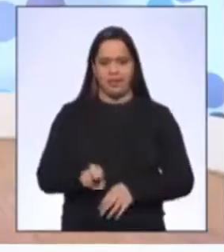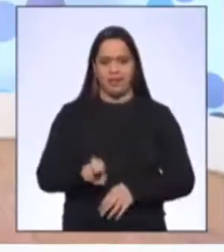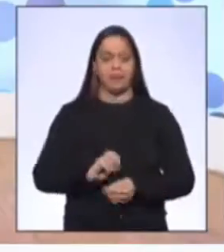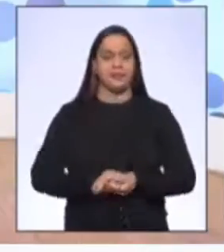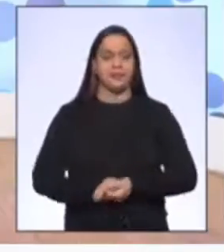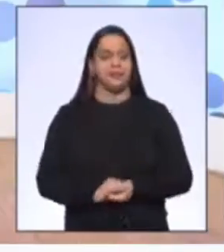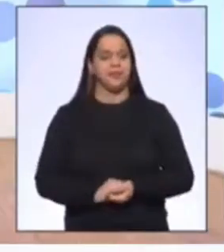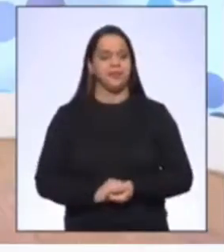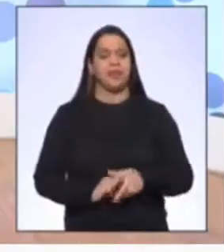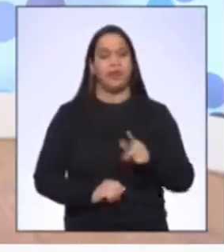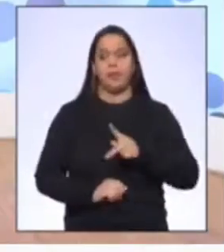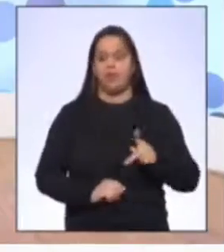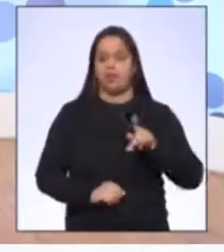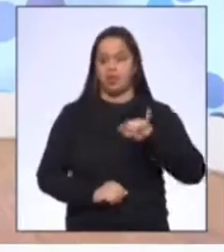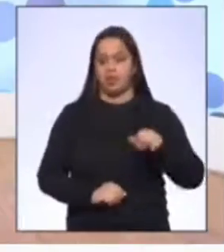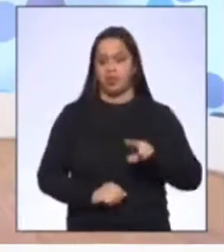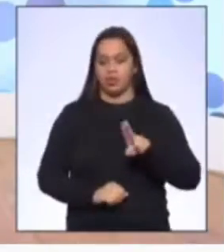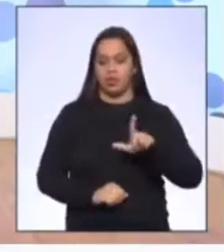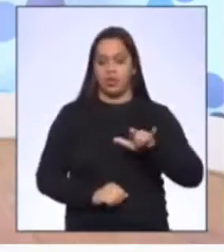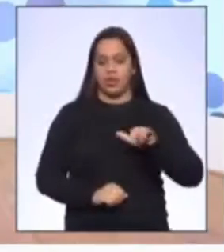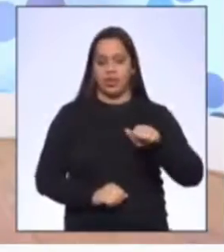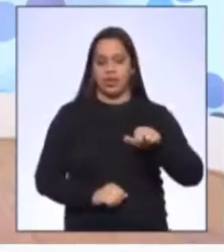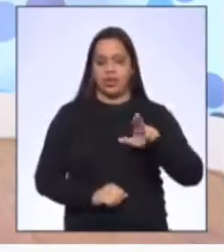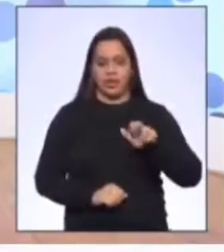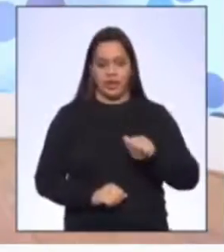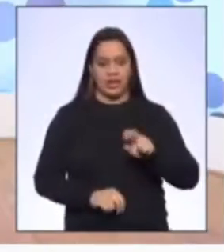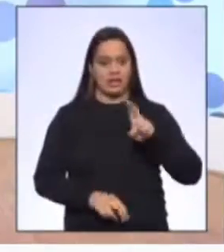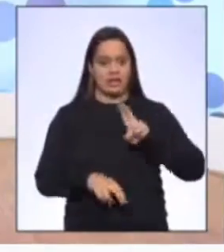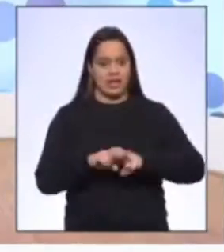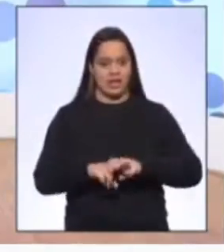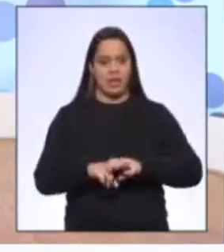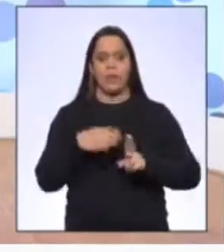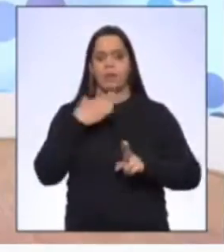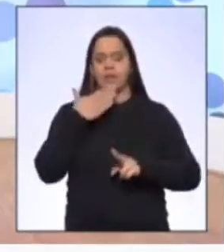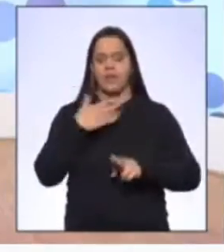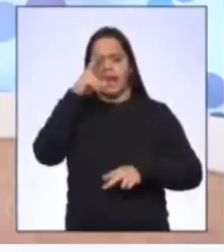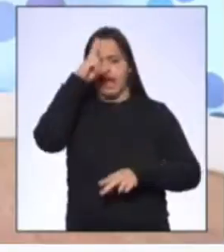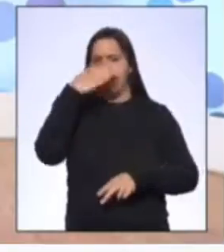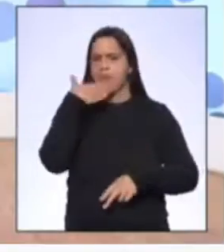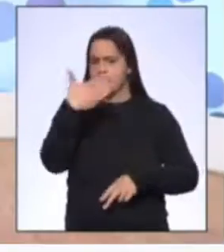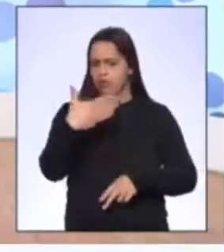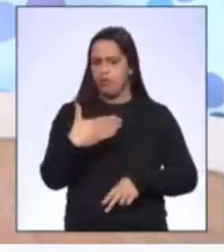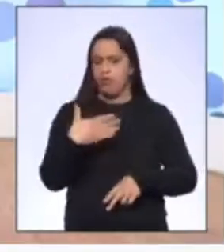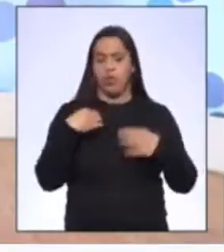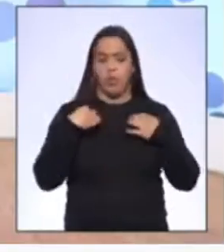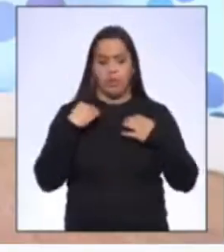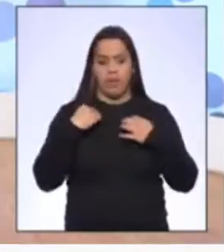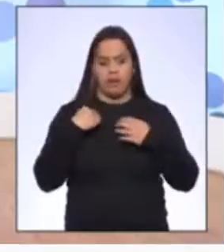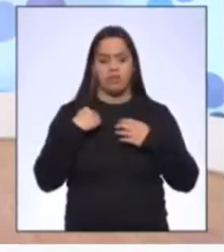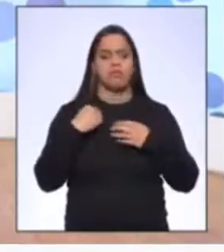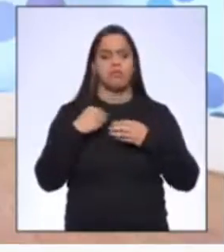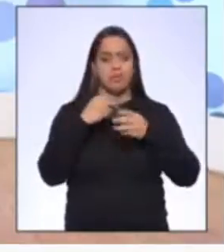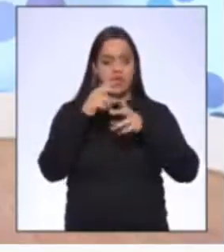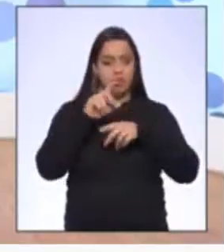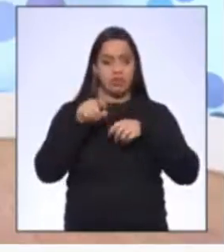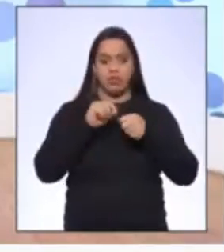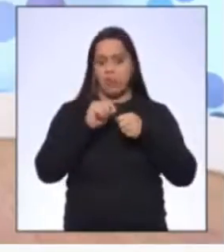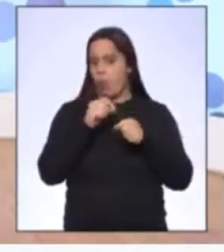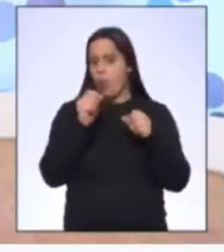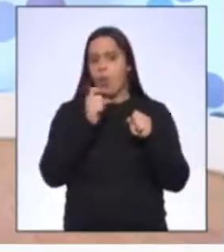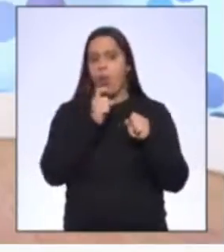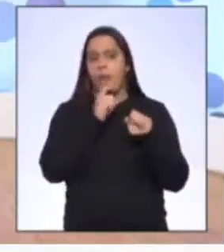professora juliana vai sentar eu vou vendar como eu pedi um pedaço vocês podem pegar a blusa de frio que tá por aí